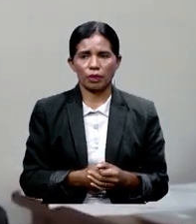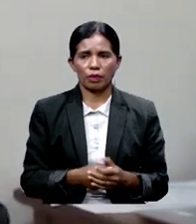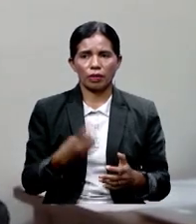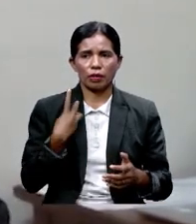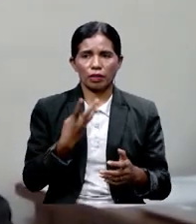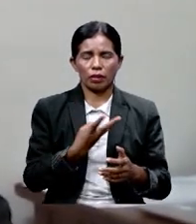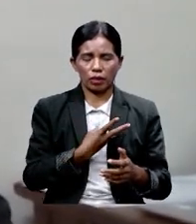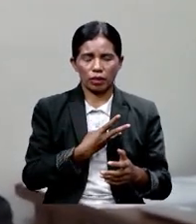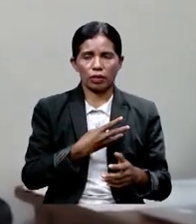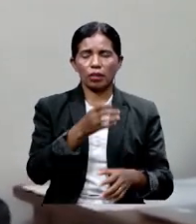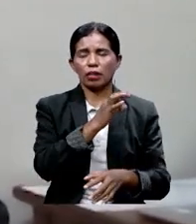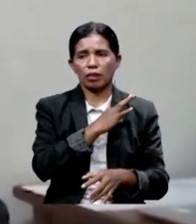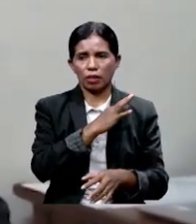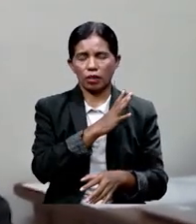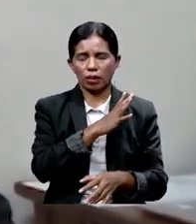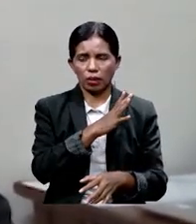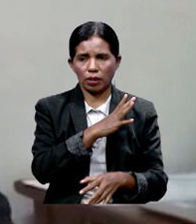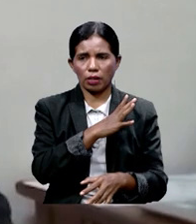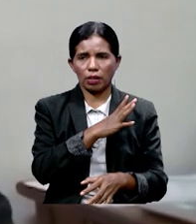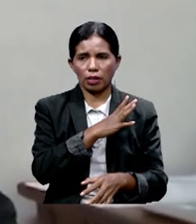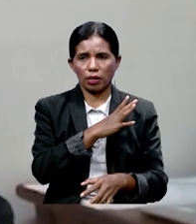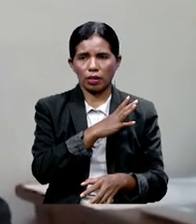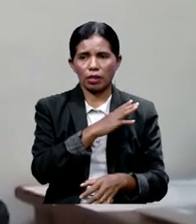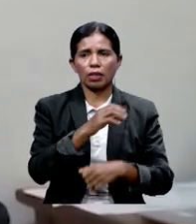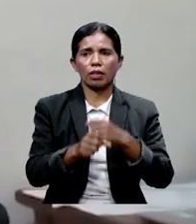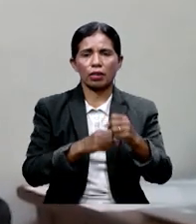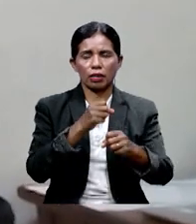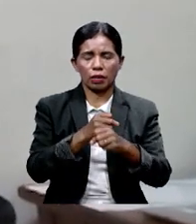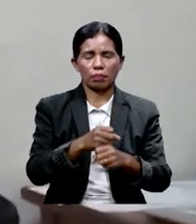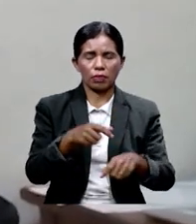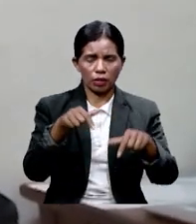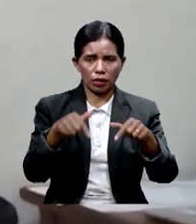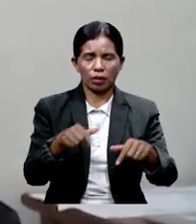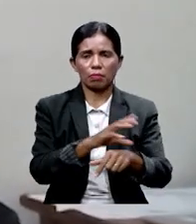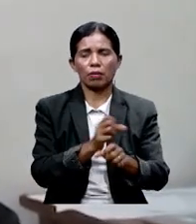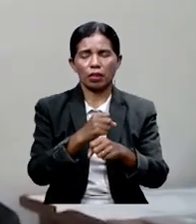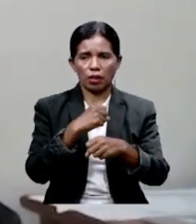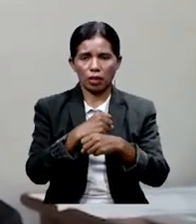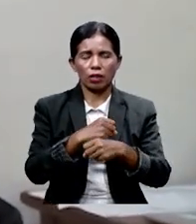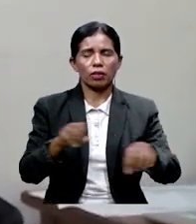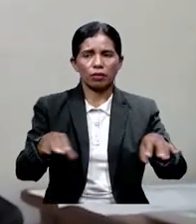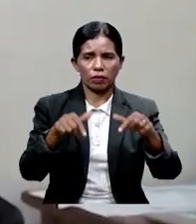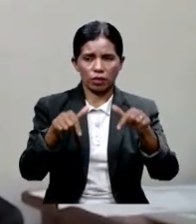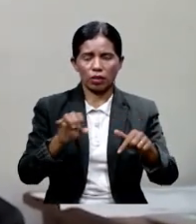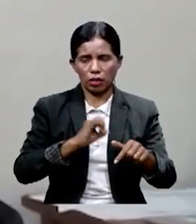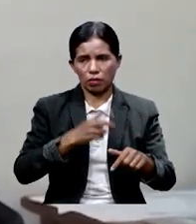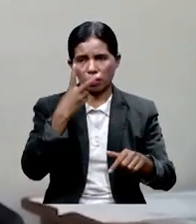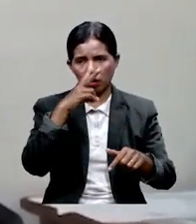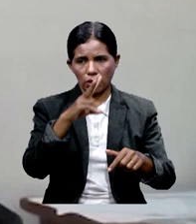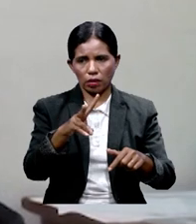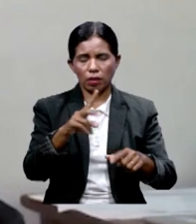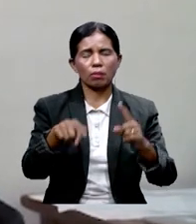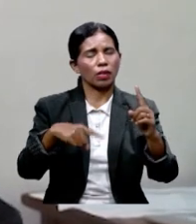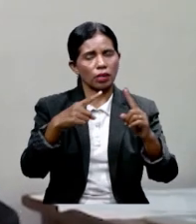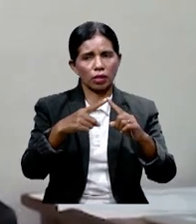Ita espera kata ia tia bela tina ne bela tina oin te pela ia tina oin ia hau bela bela na bela fonti zama na bahira